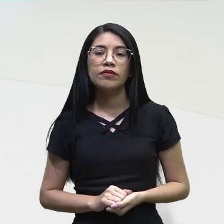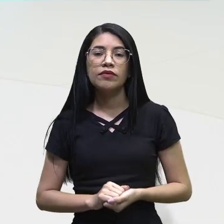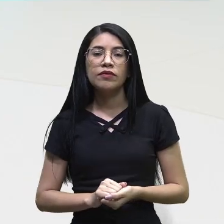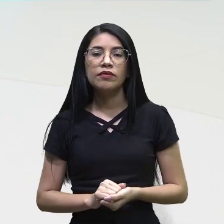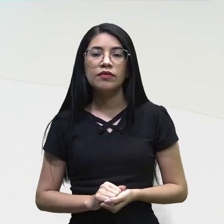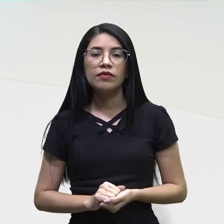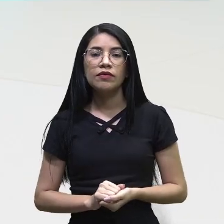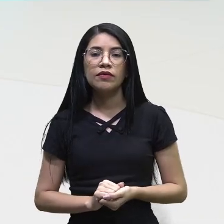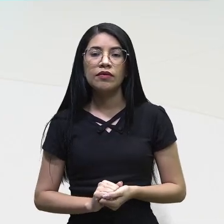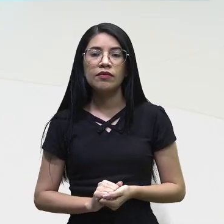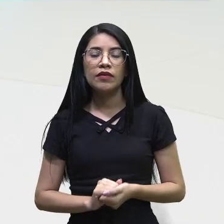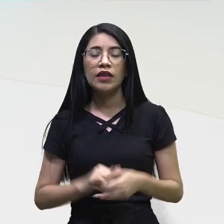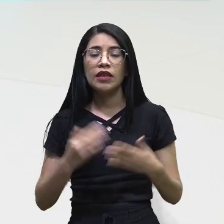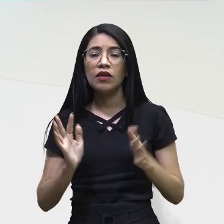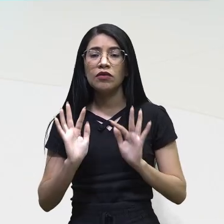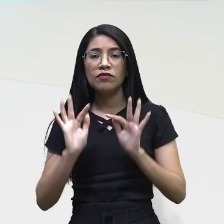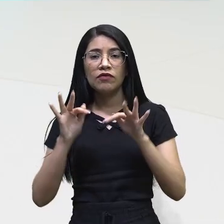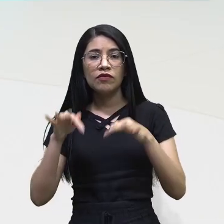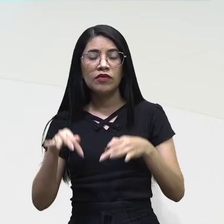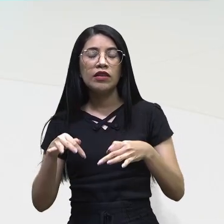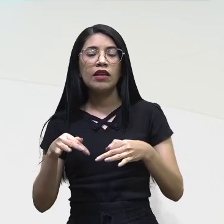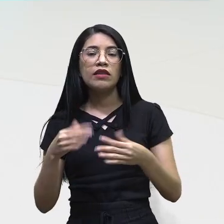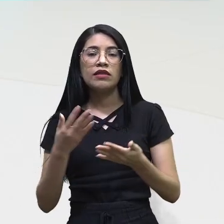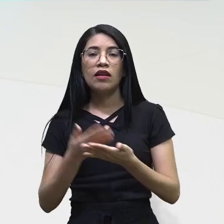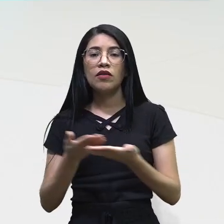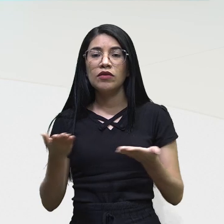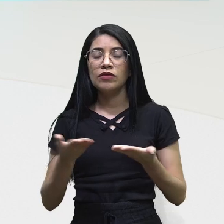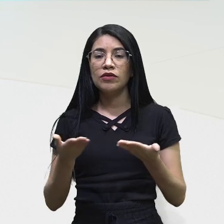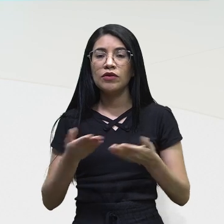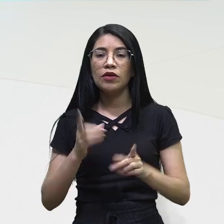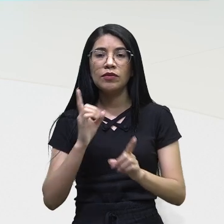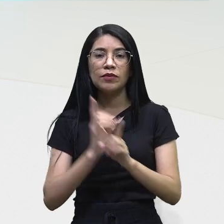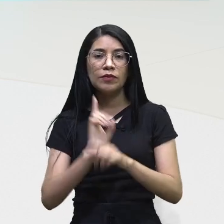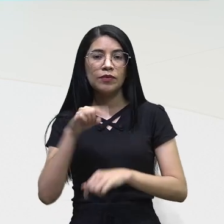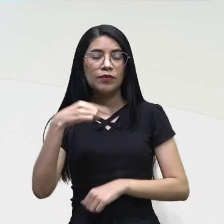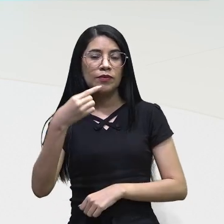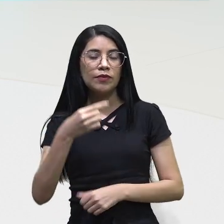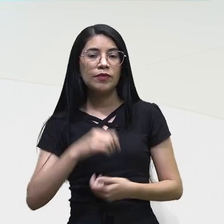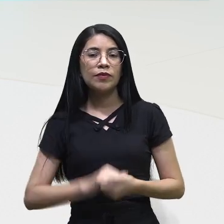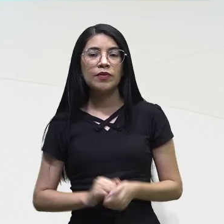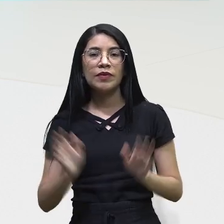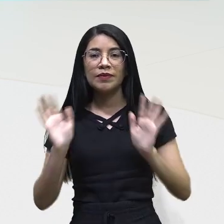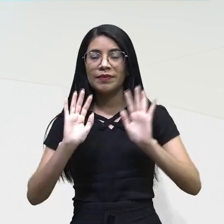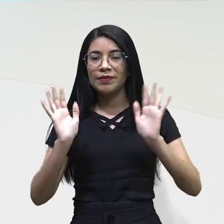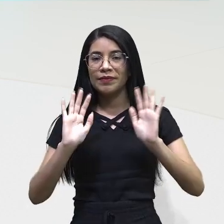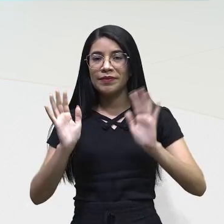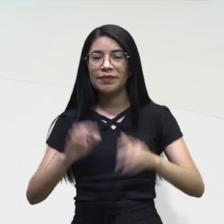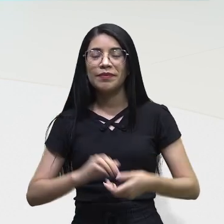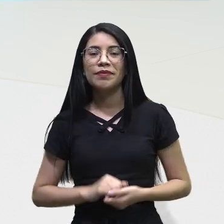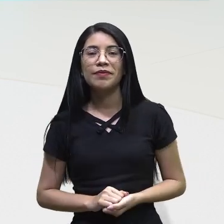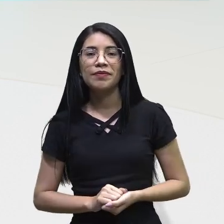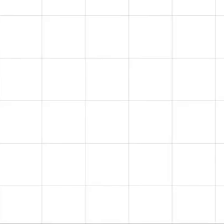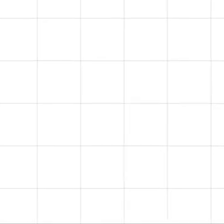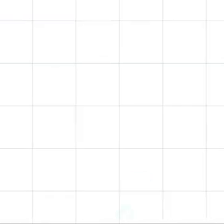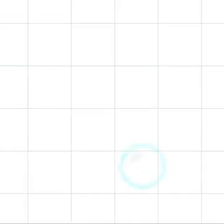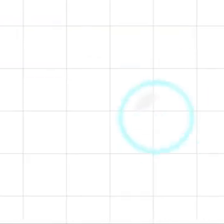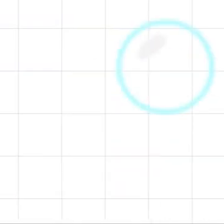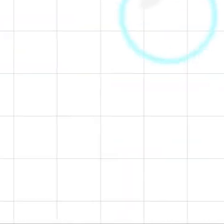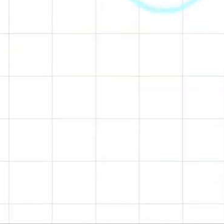né? Então, a gente fica por aqui e até a próxima. Tchau, tchau!